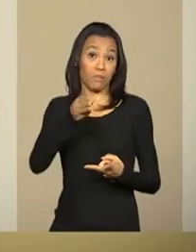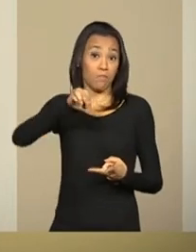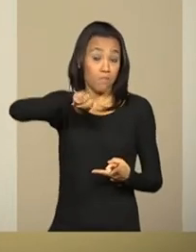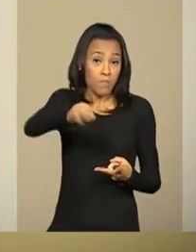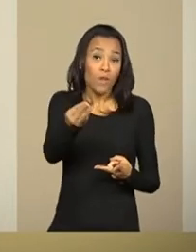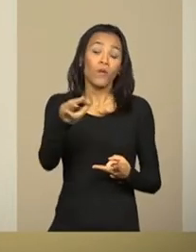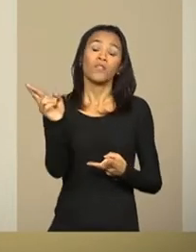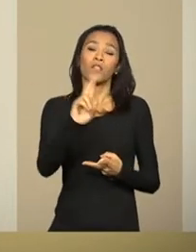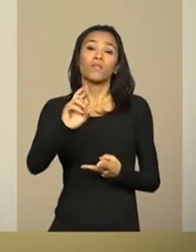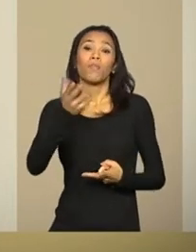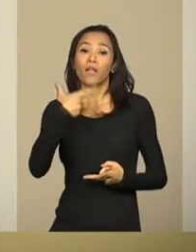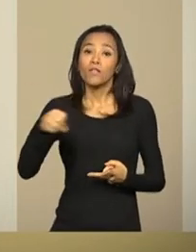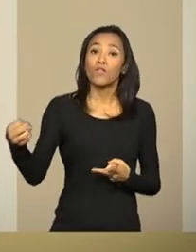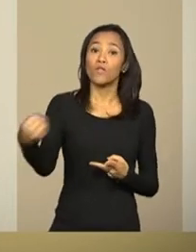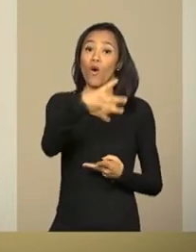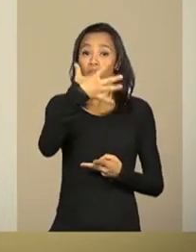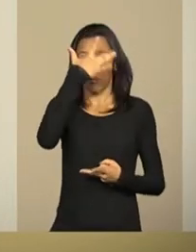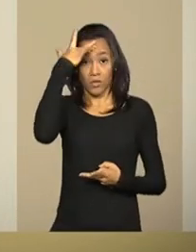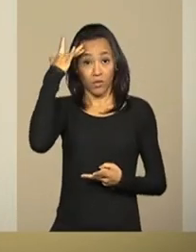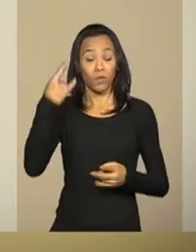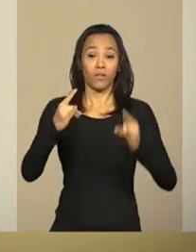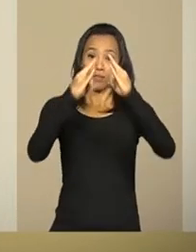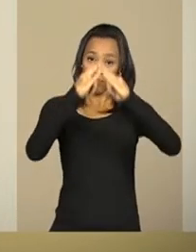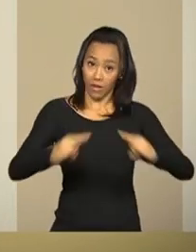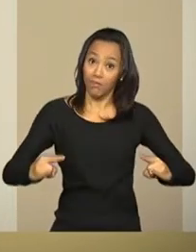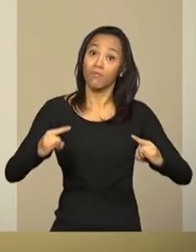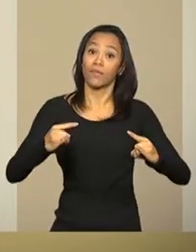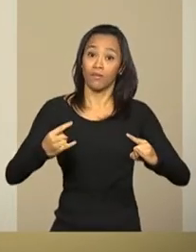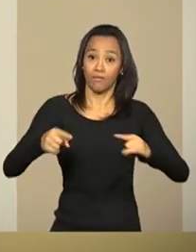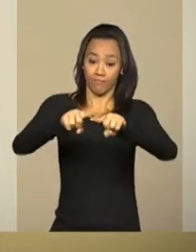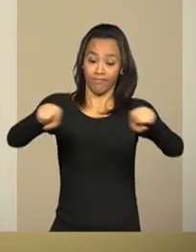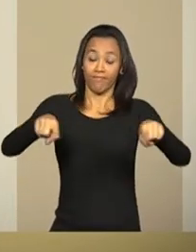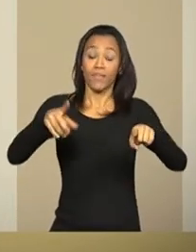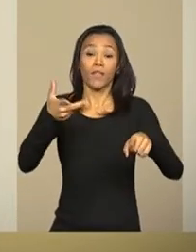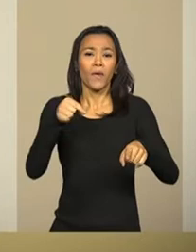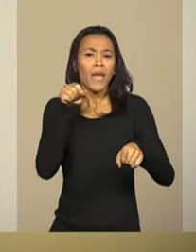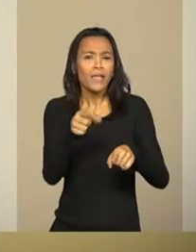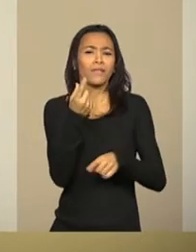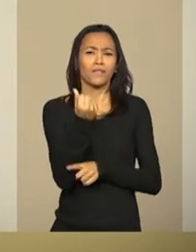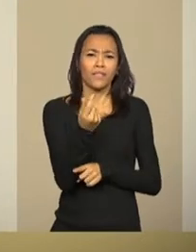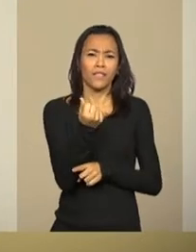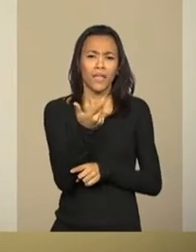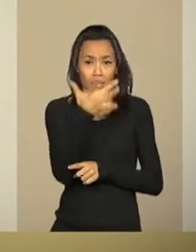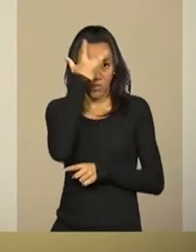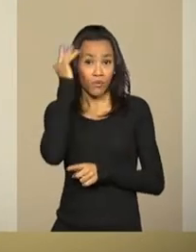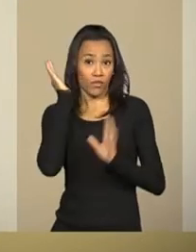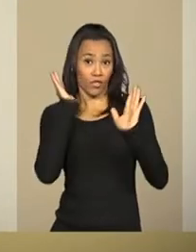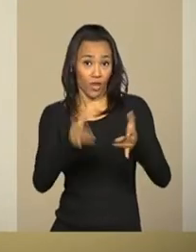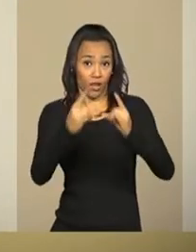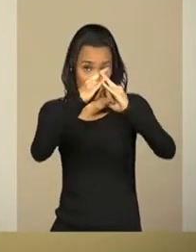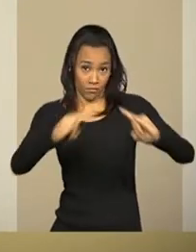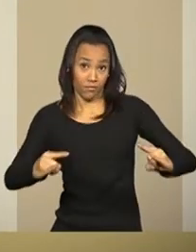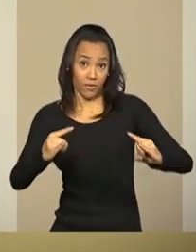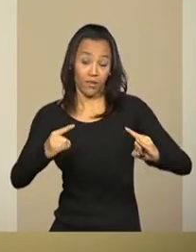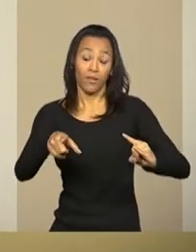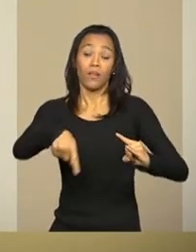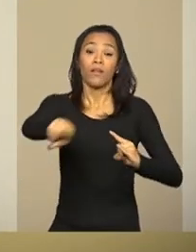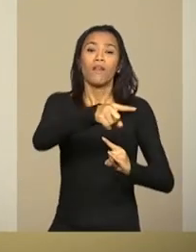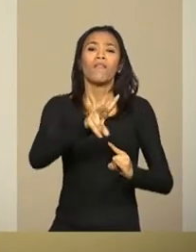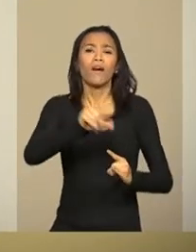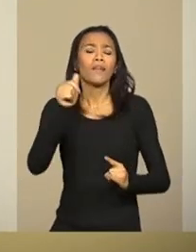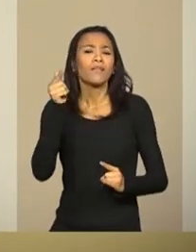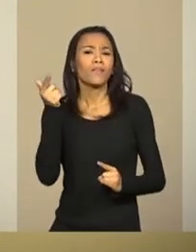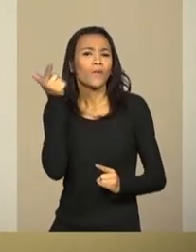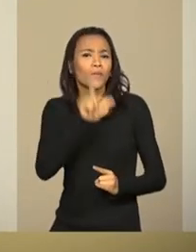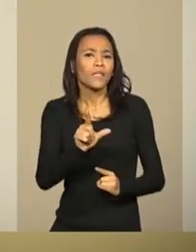R$1,6 bilhão para os novos assentados da reforma agrária. Com esses recursos, os agricultores assentados terão acesso a